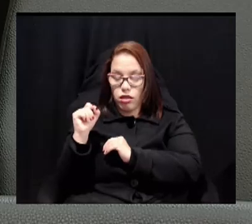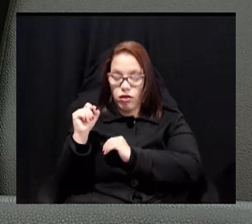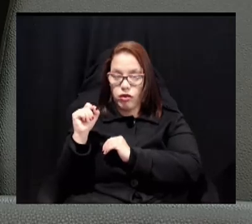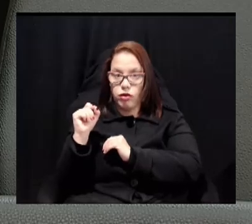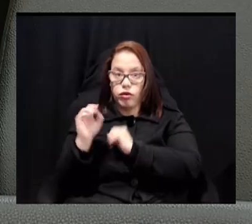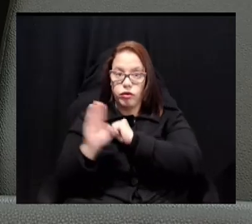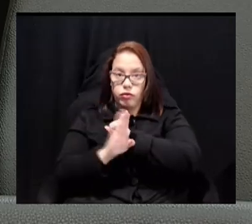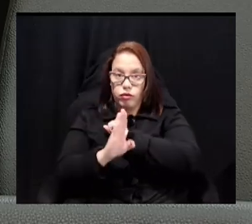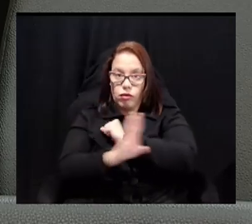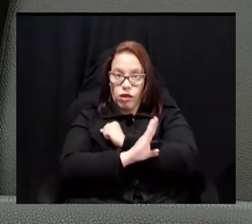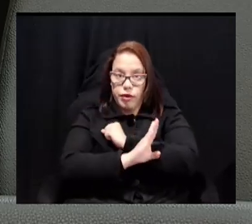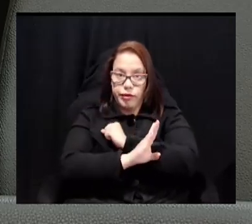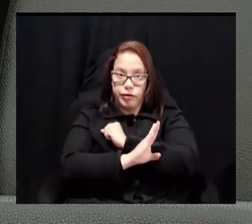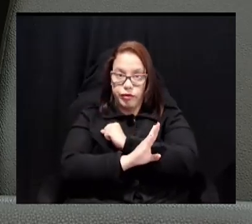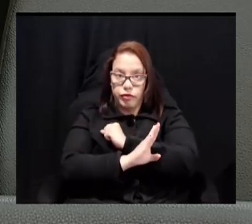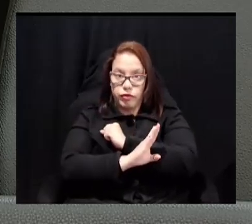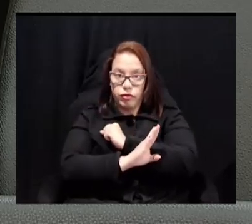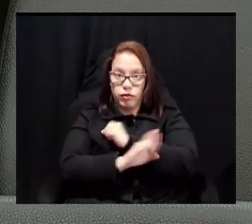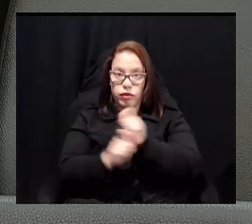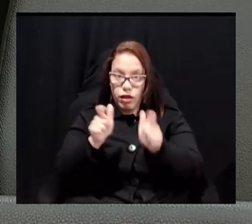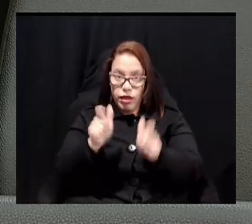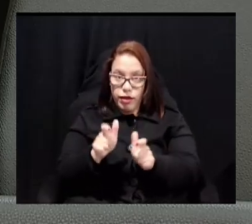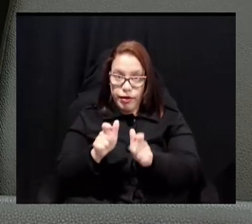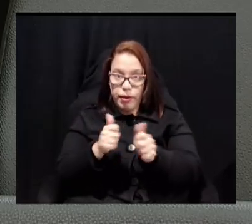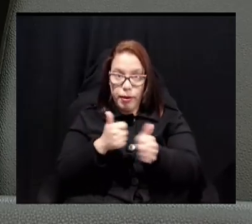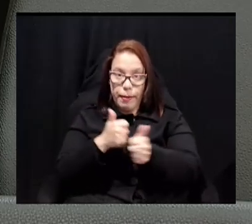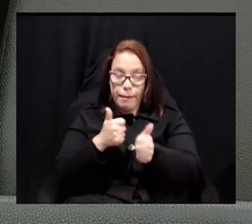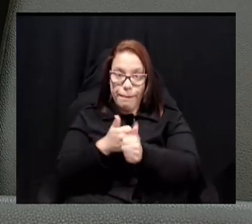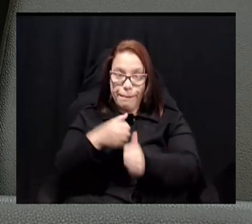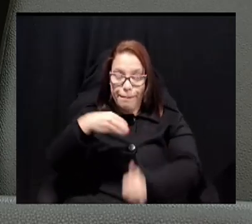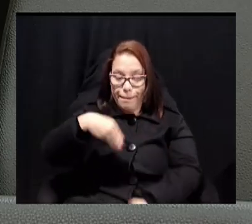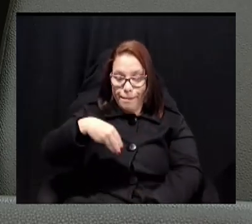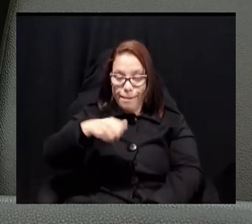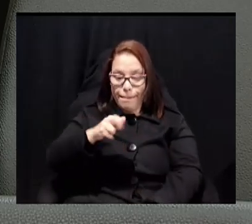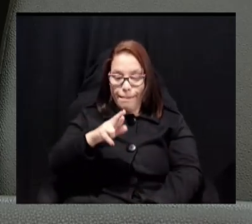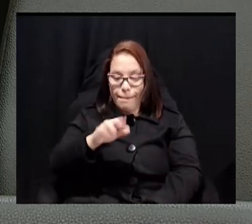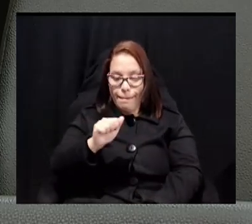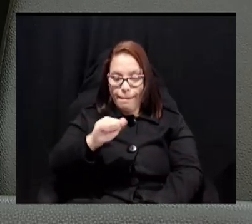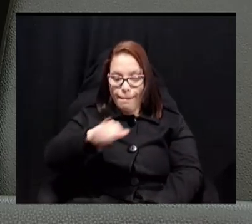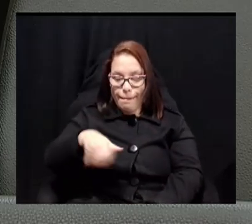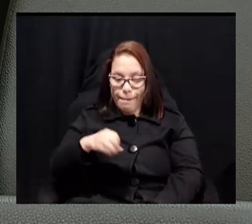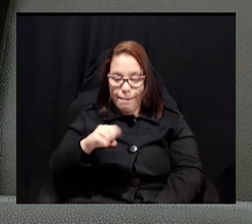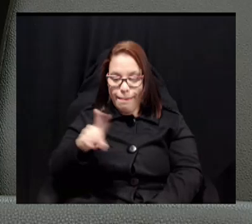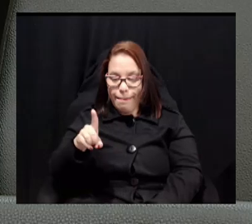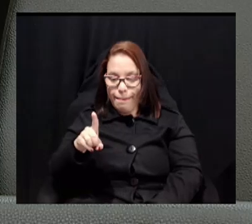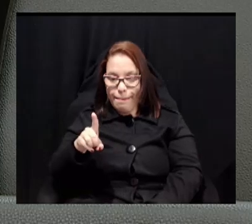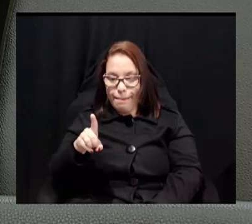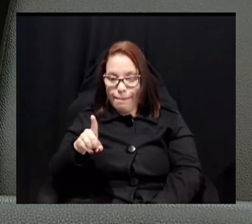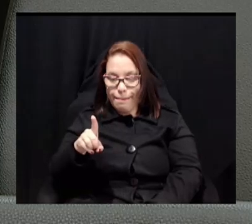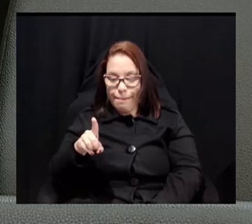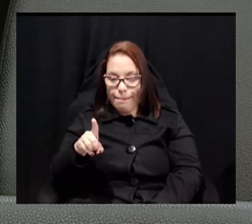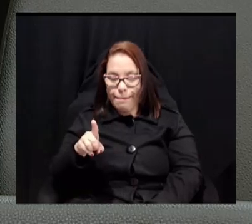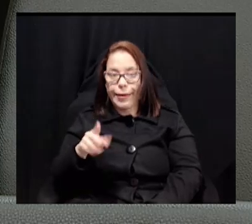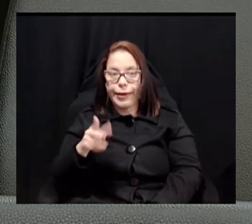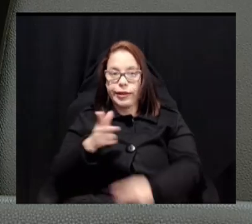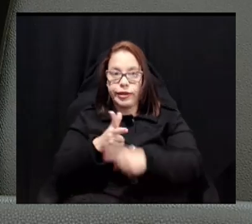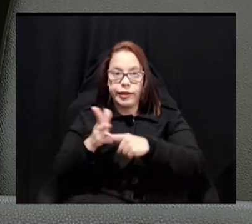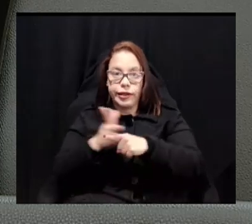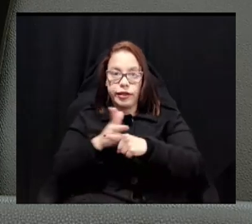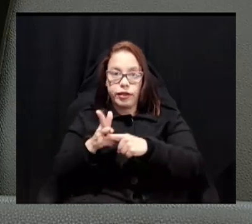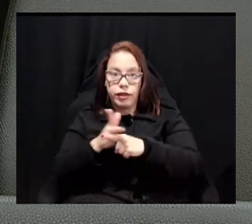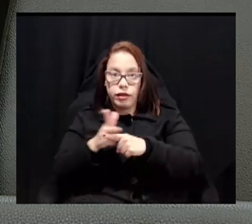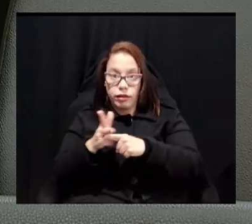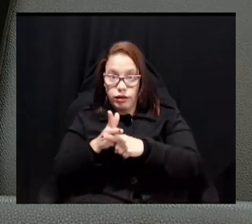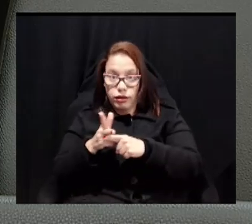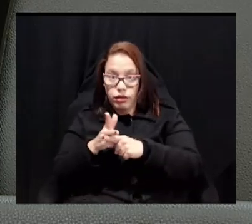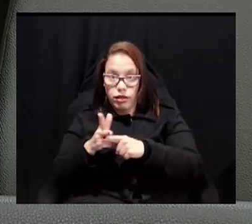que ele está em determinado ponto ali perto do Marajó, e daria para se colocar câmeras ali para criar um bolsão de